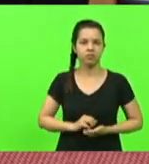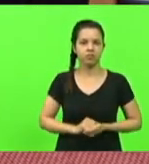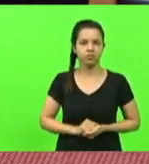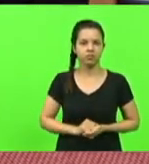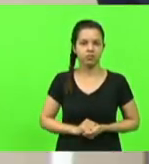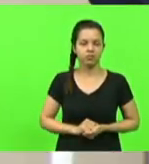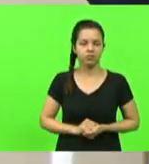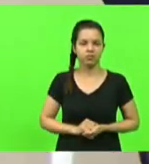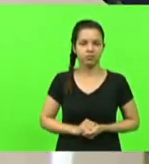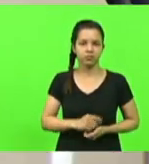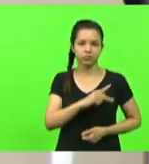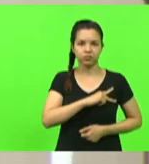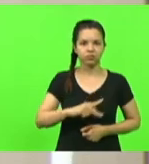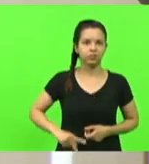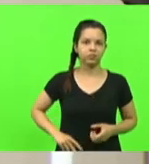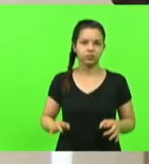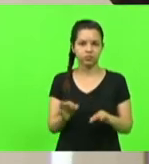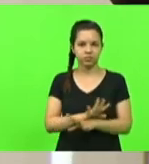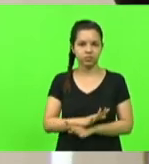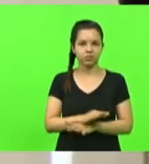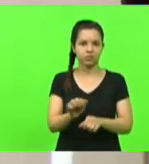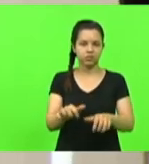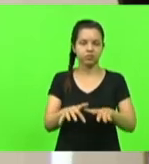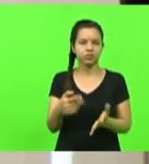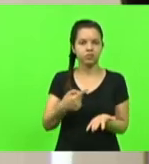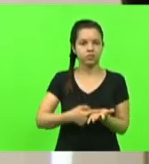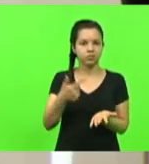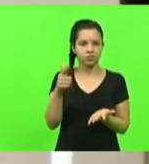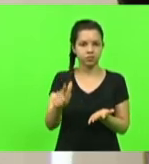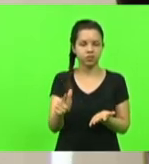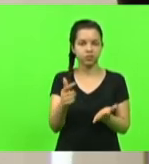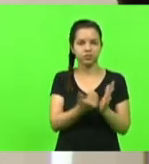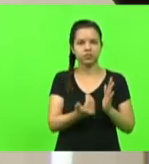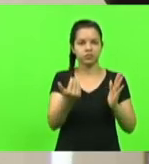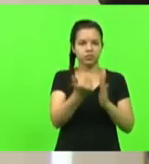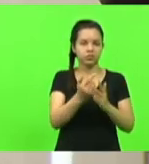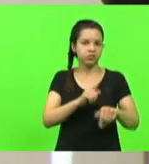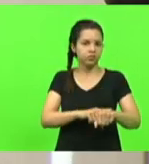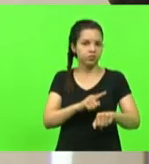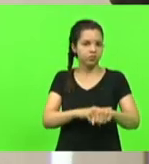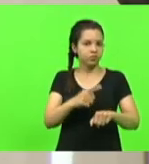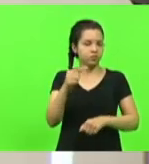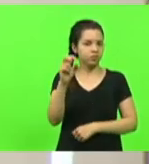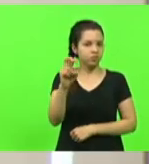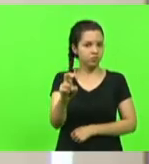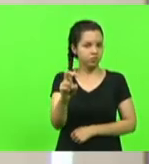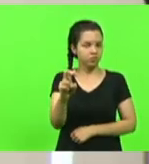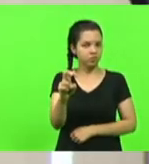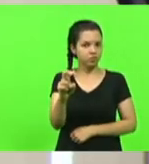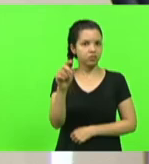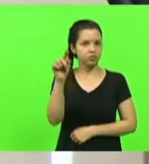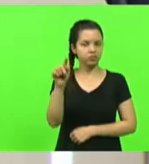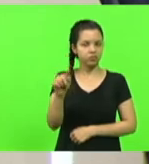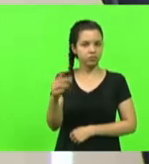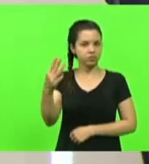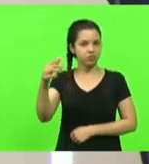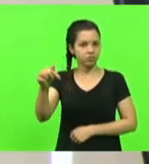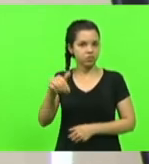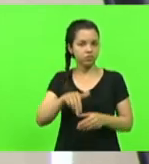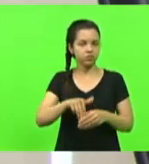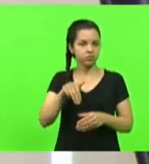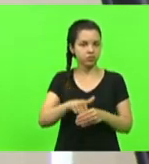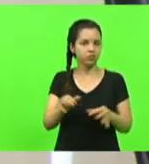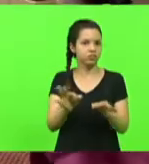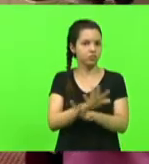Esta presidência encerra a presente sessão e convoca outra sessão extraordinária para as 17 horas e 37 minutos. Está encerrada a